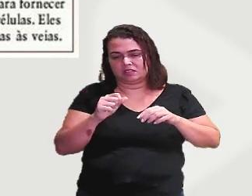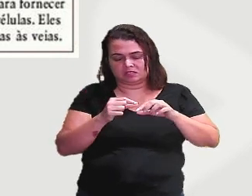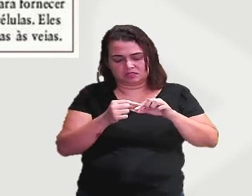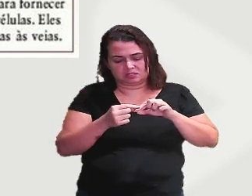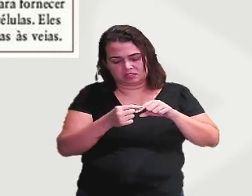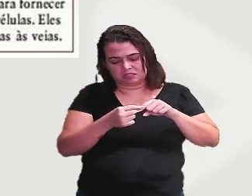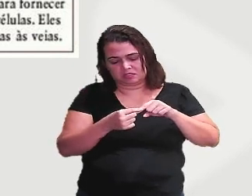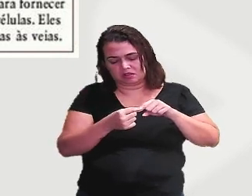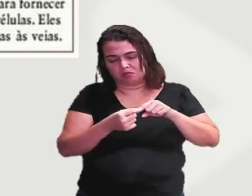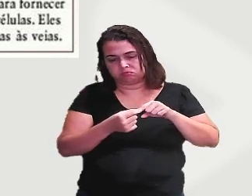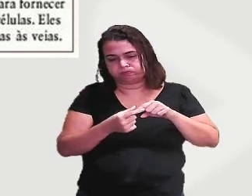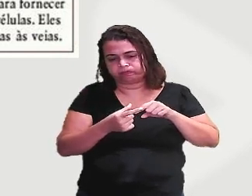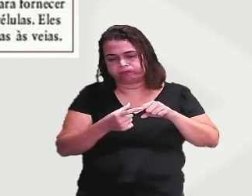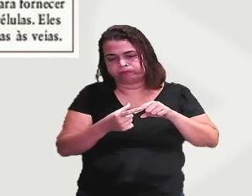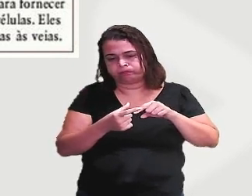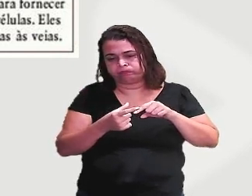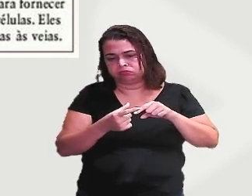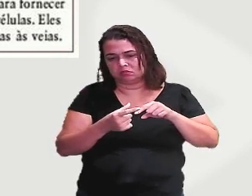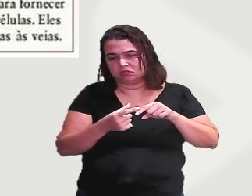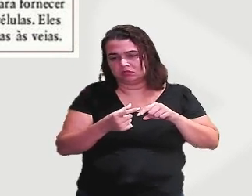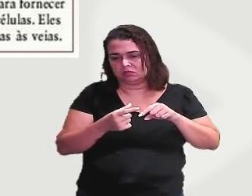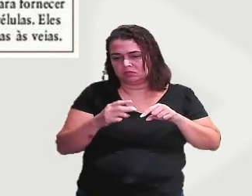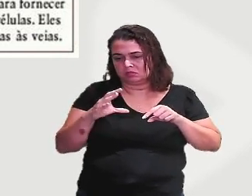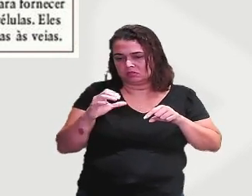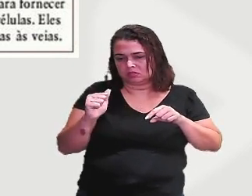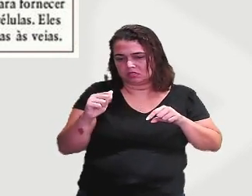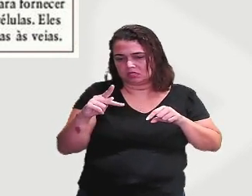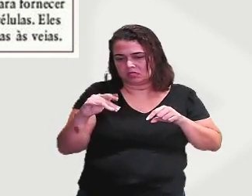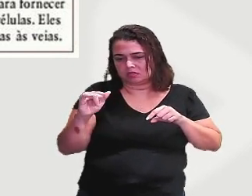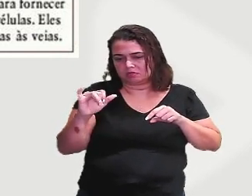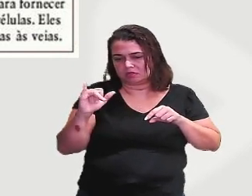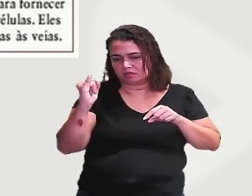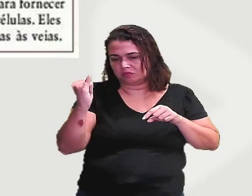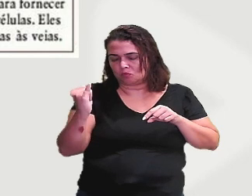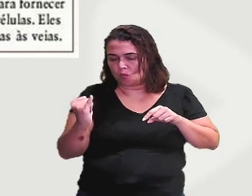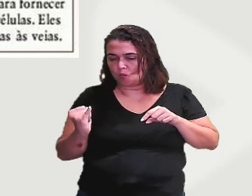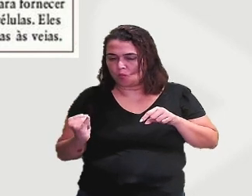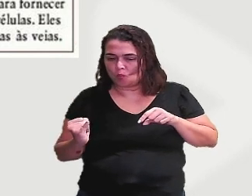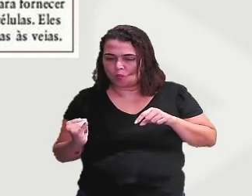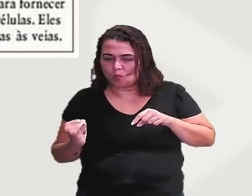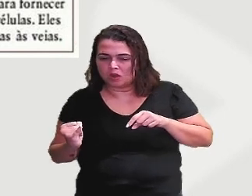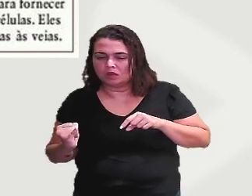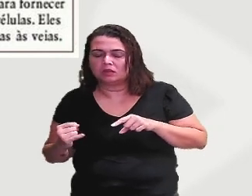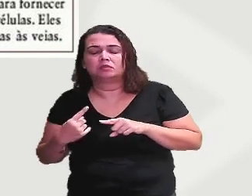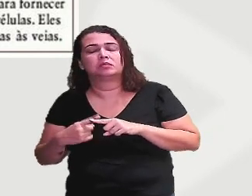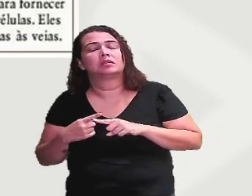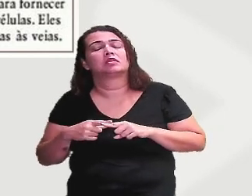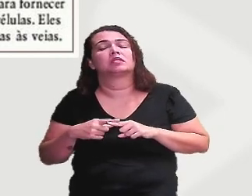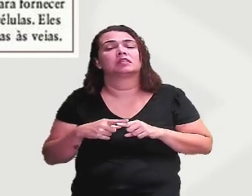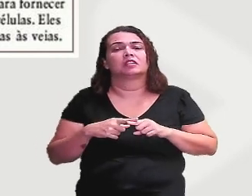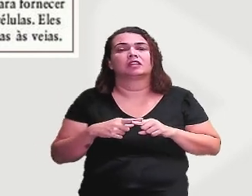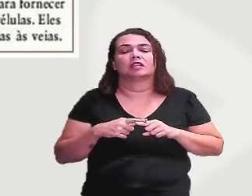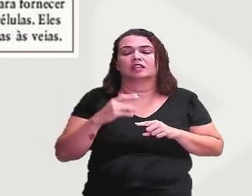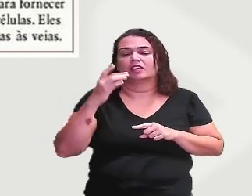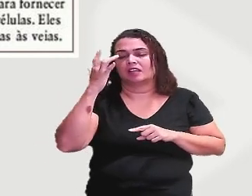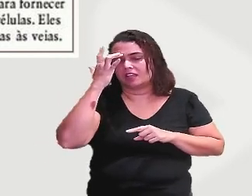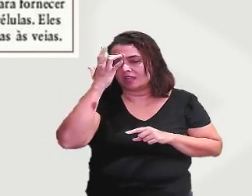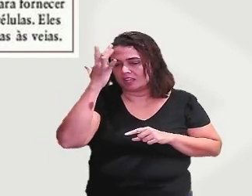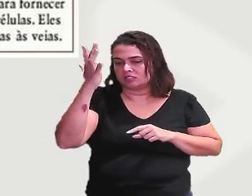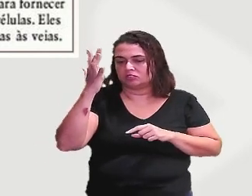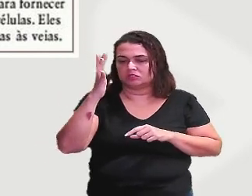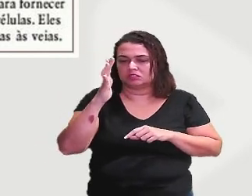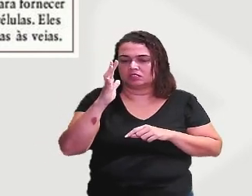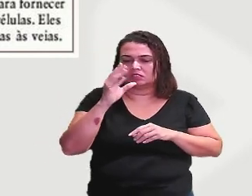e a do capilar é o mais fininho, tá certo? Né? Justamente como eu tinha dito para vocês, para facilitar aí a troca dos nutrientes e